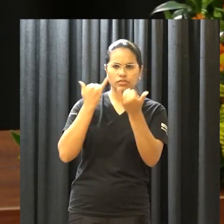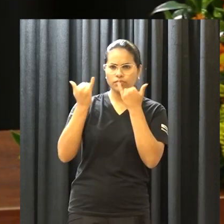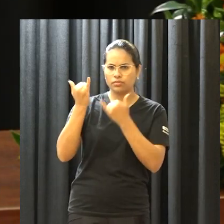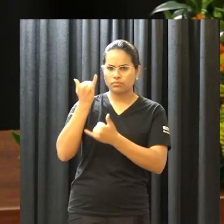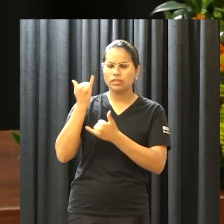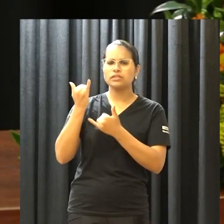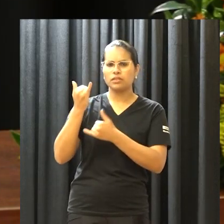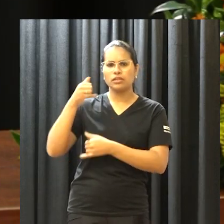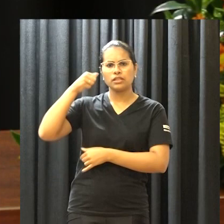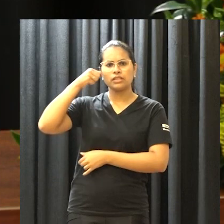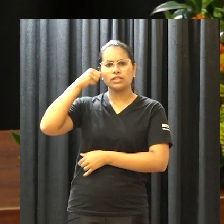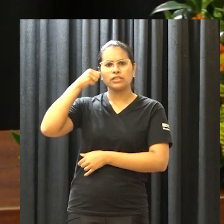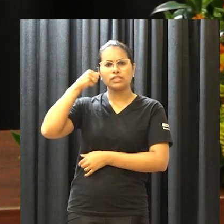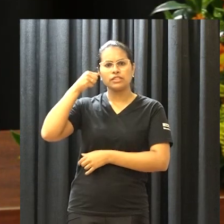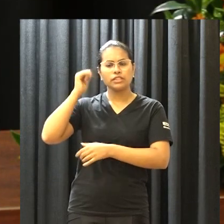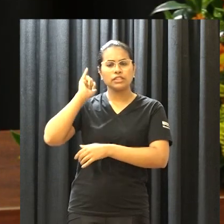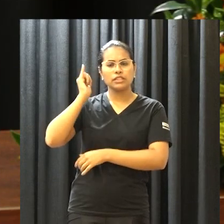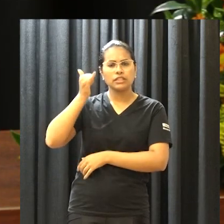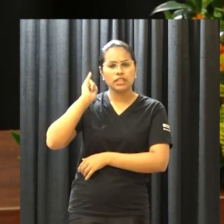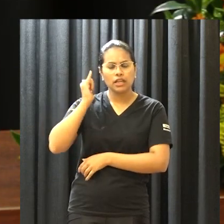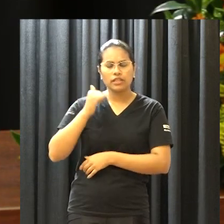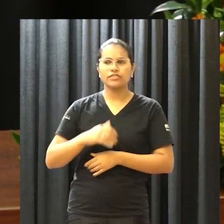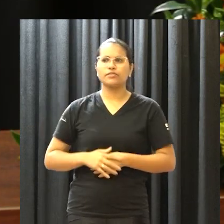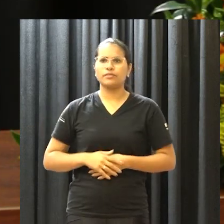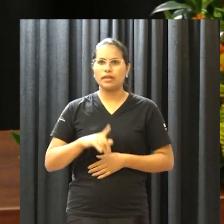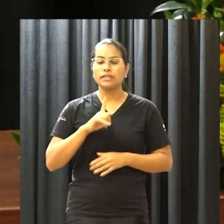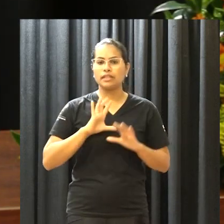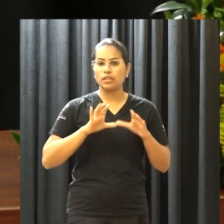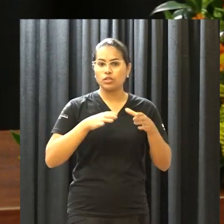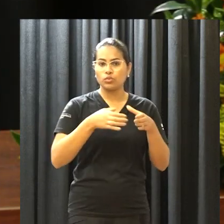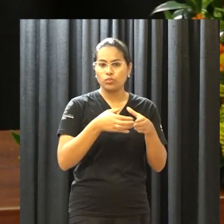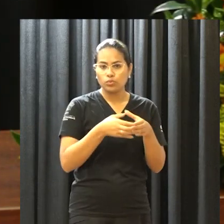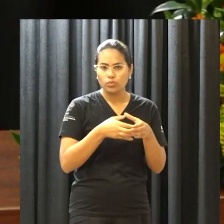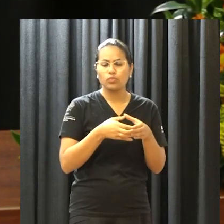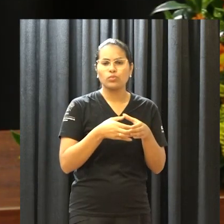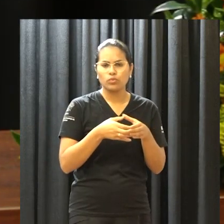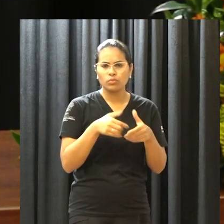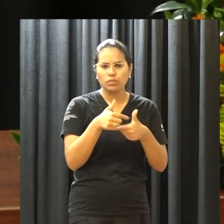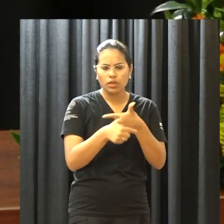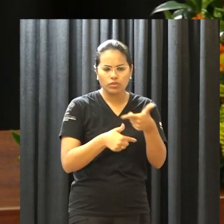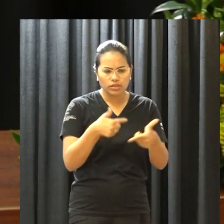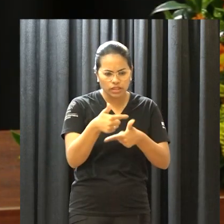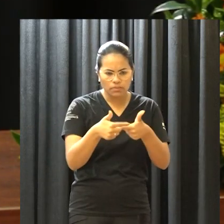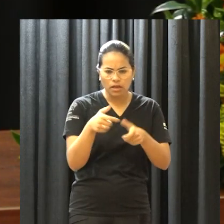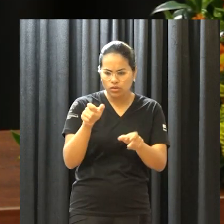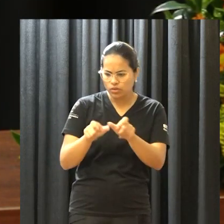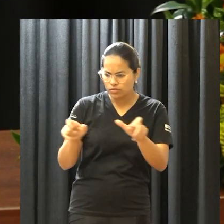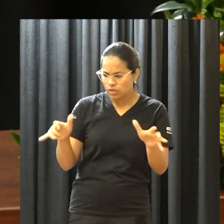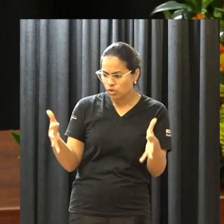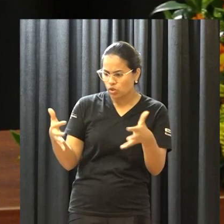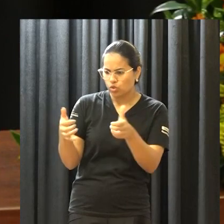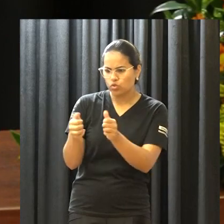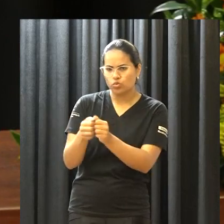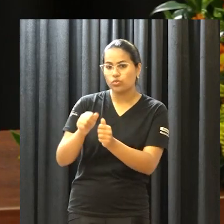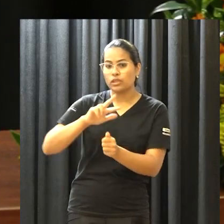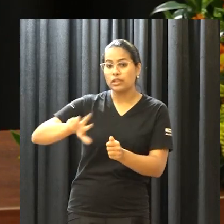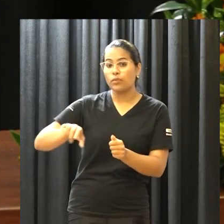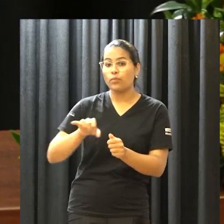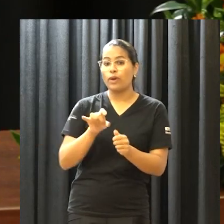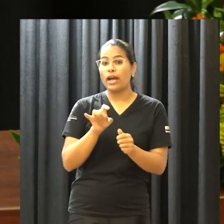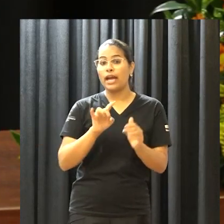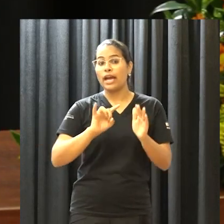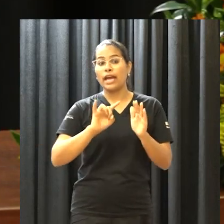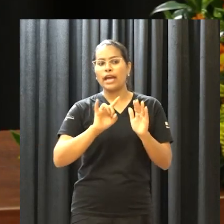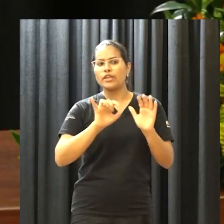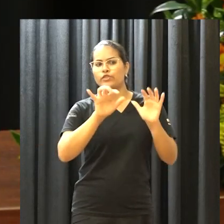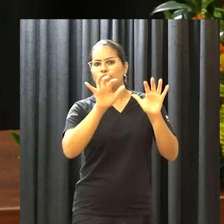pesquisa, o Perceber Sem Ver, segue essa direção de método, que é fazer o trabalho com as pessoas e não sobre a deficiência, entendendo que essa